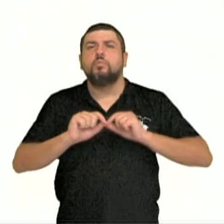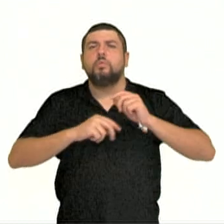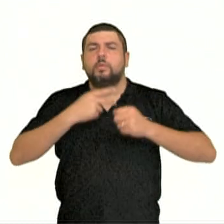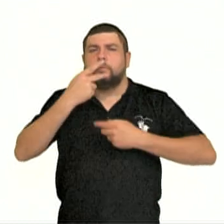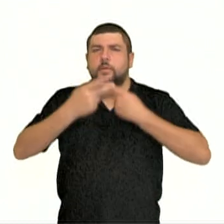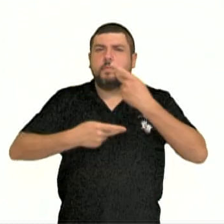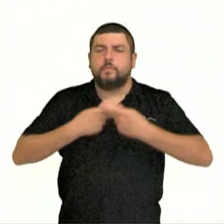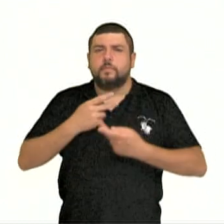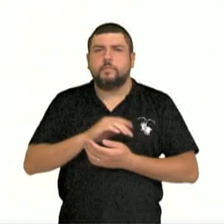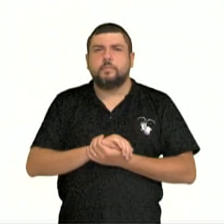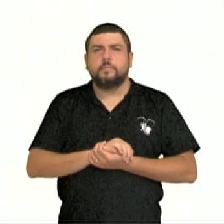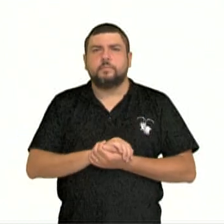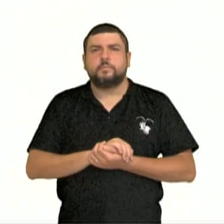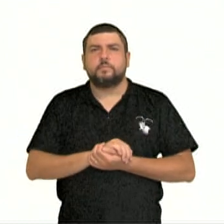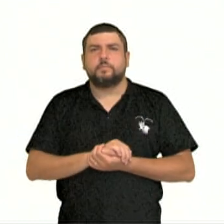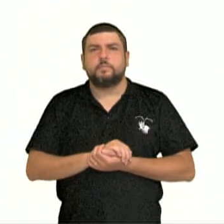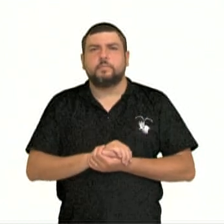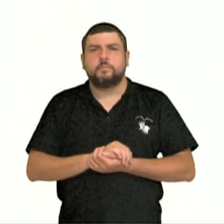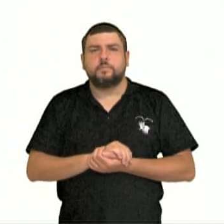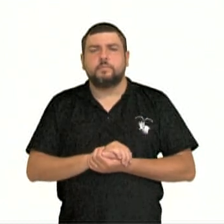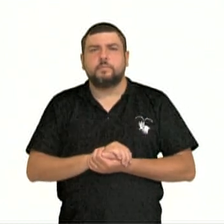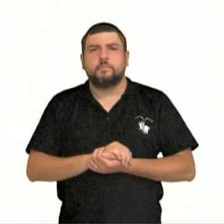mesmo naquele texto que você está lendo.